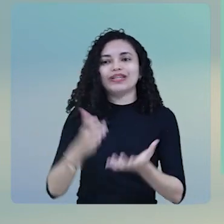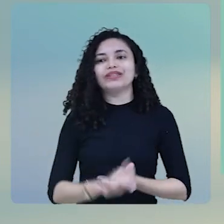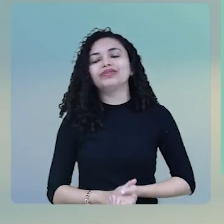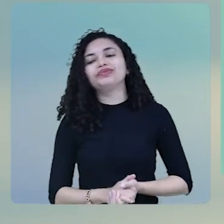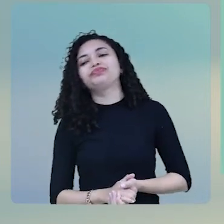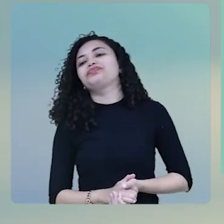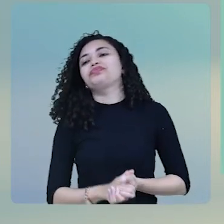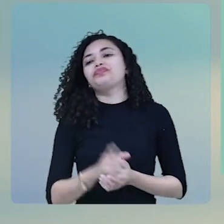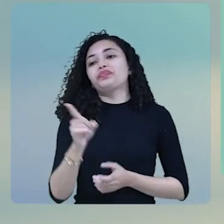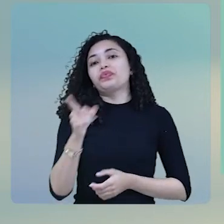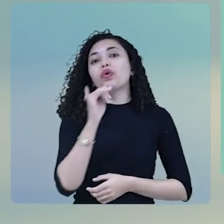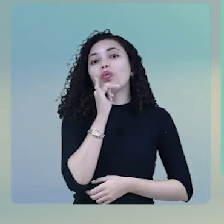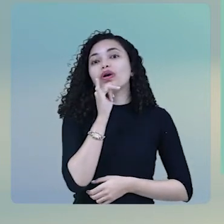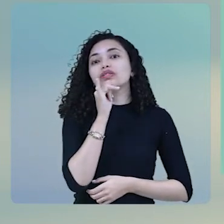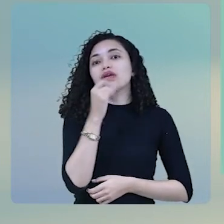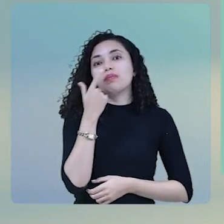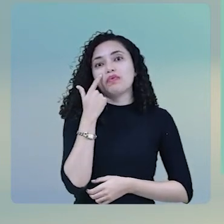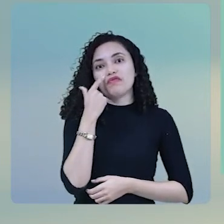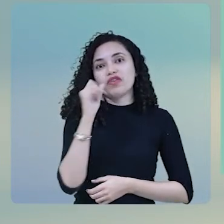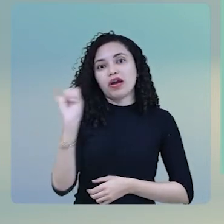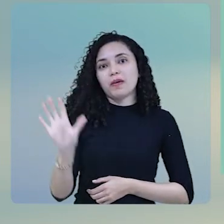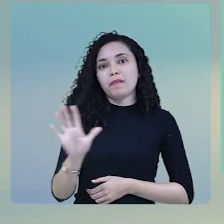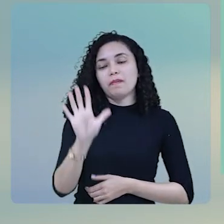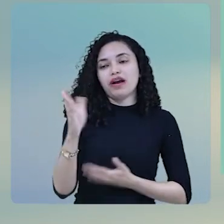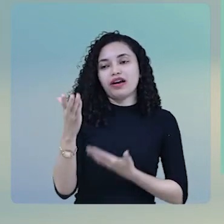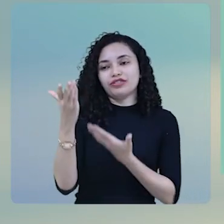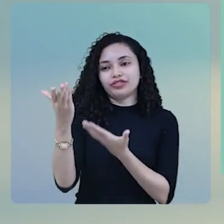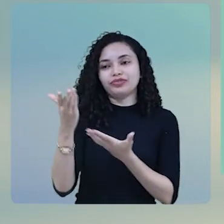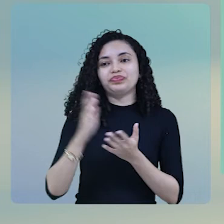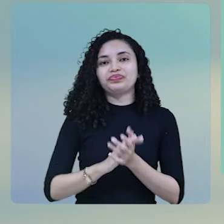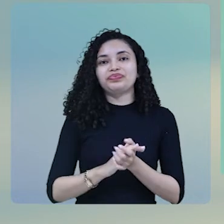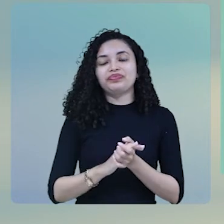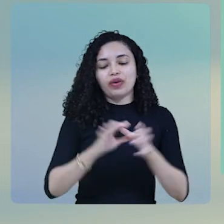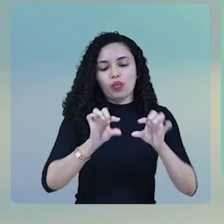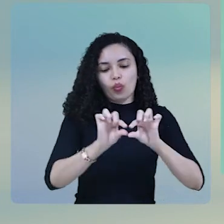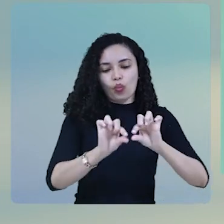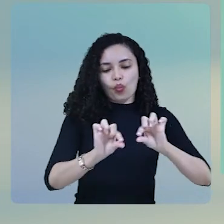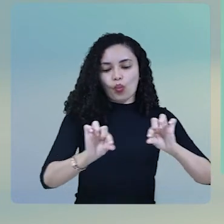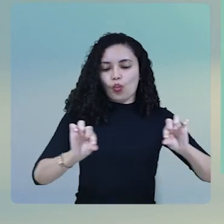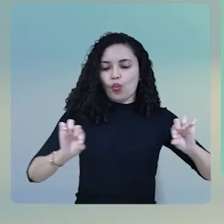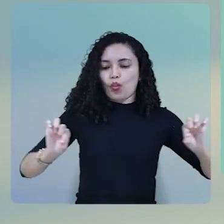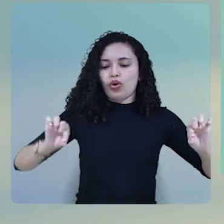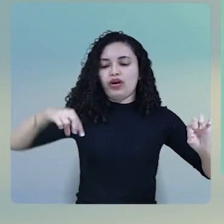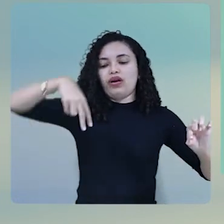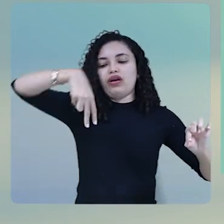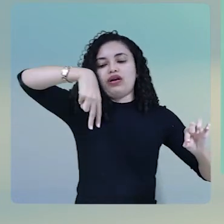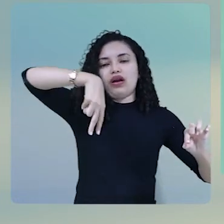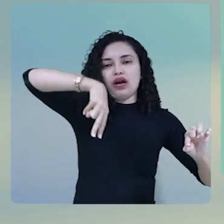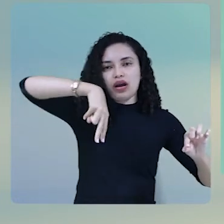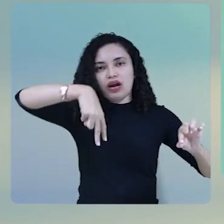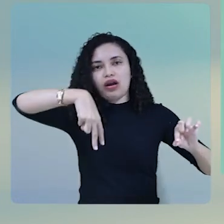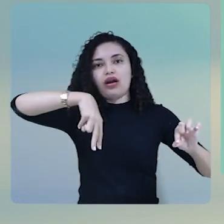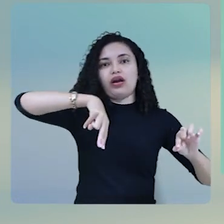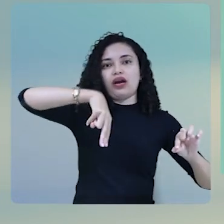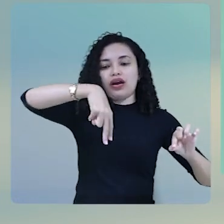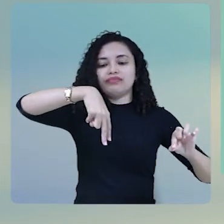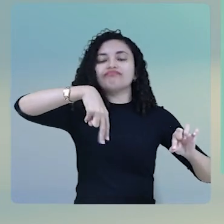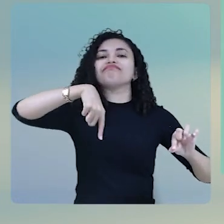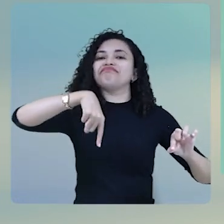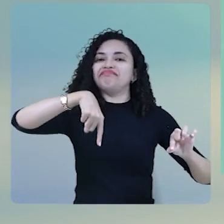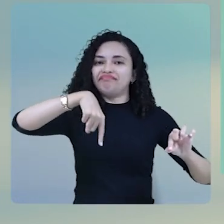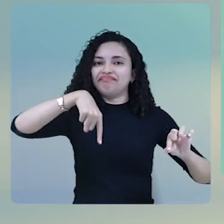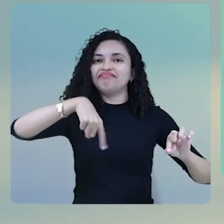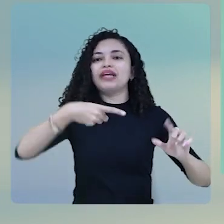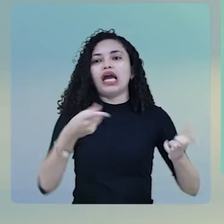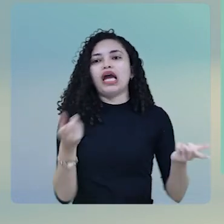esse equilíbrio. Olha aí o equilíbrio sobre corda, um exemplo. E